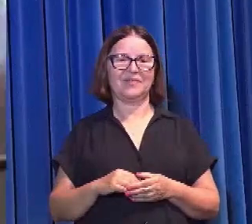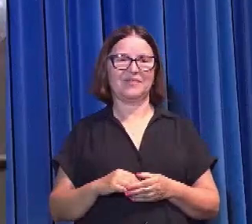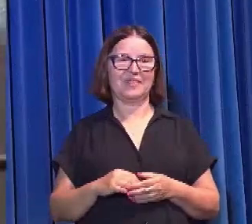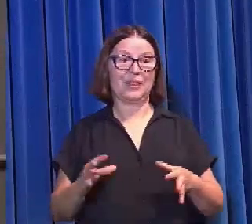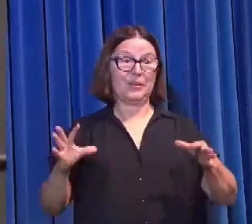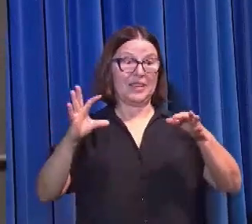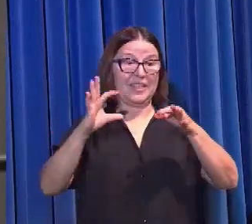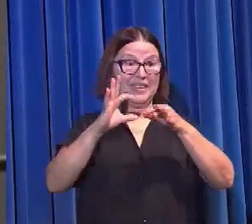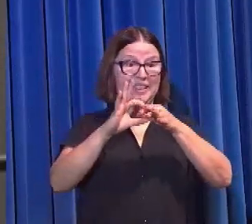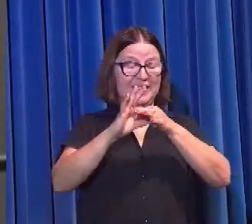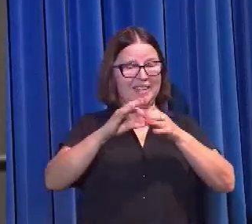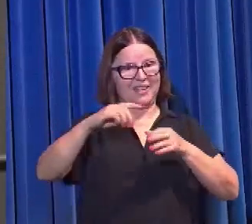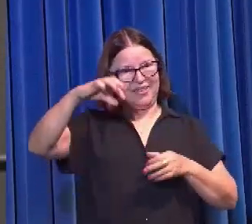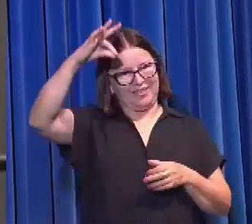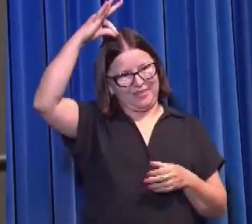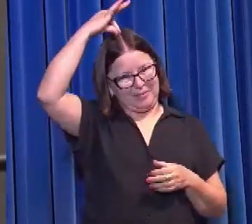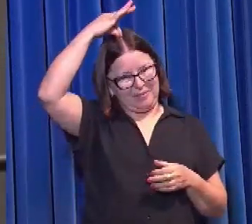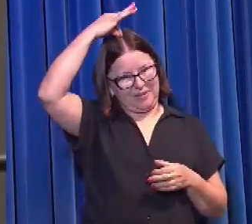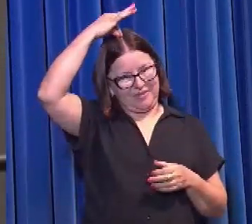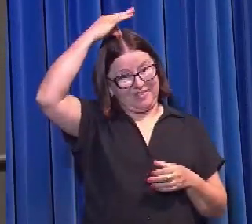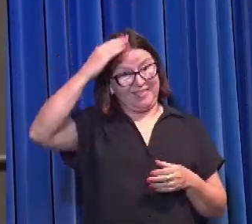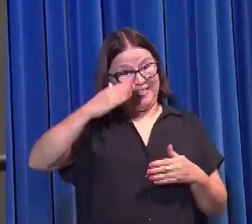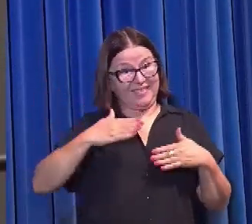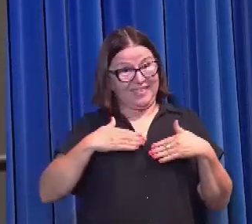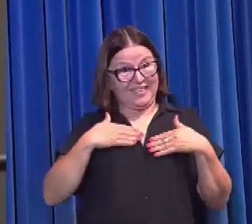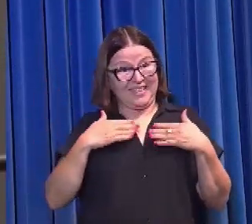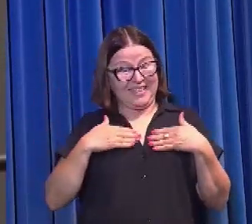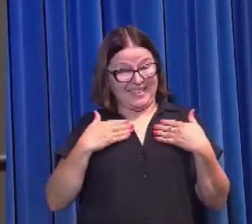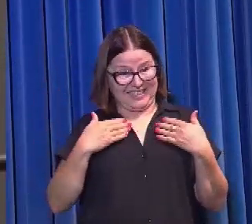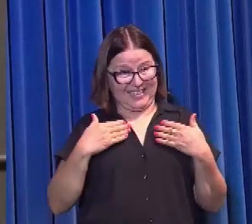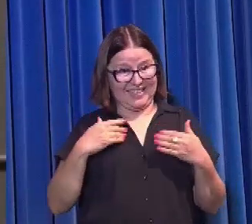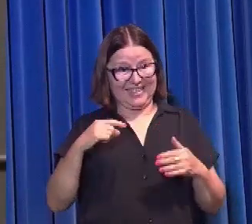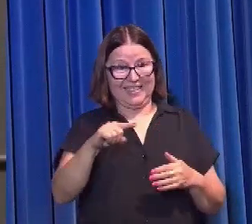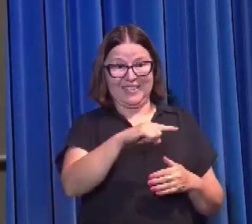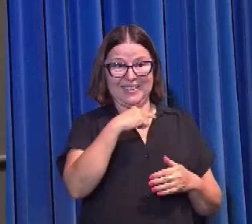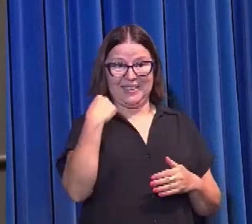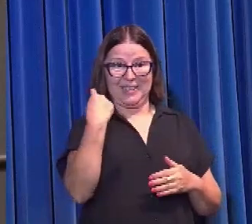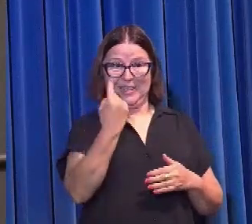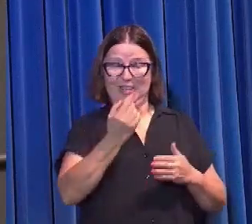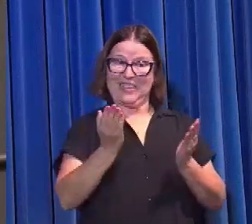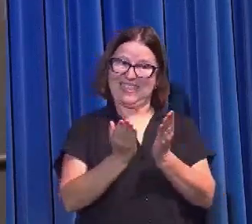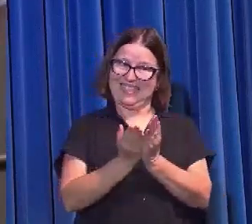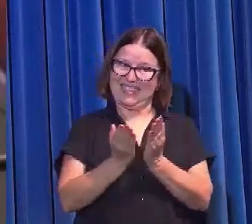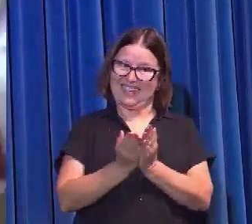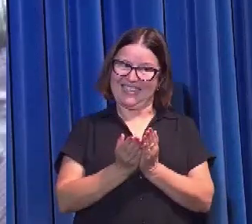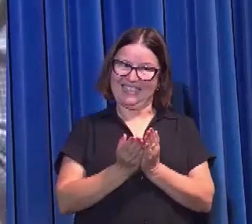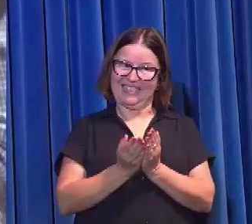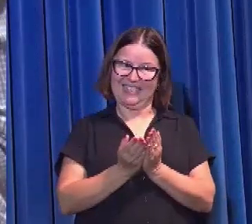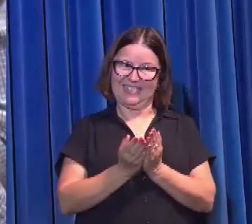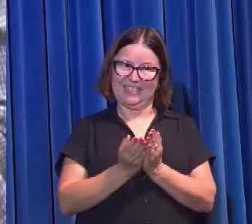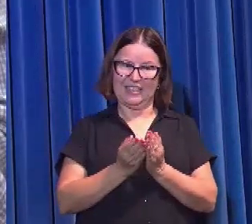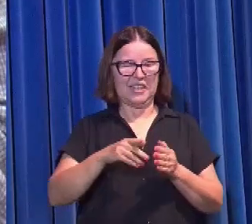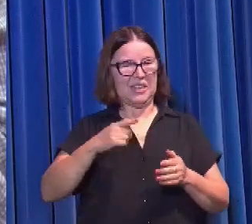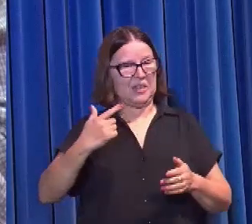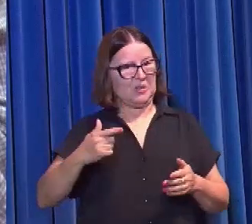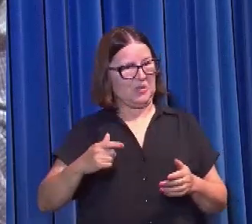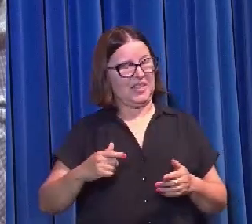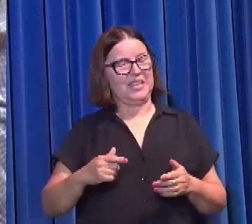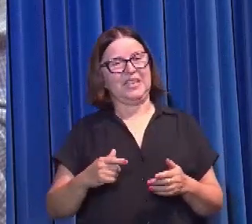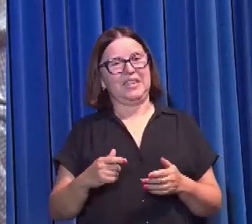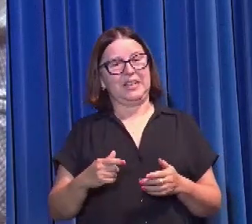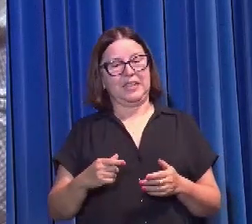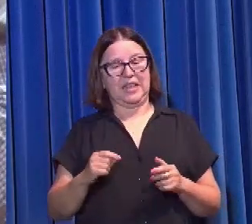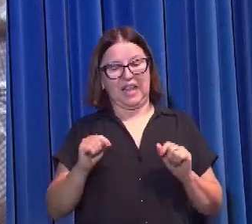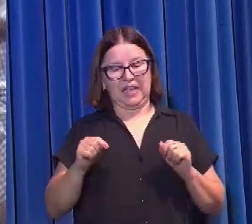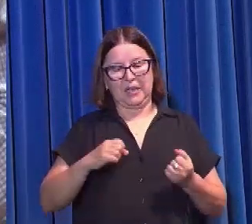um privilégio exclusivo da igreja. Em nenhum outro lugar no mundo há unidade, só